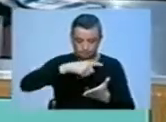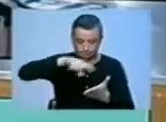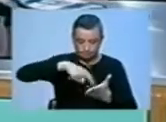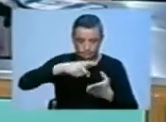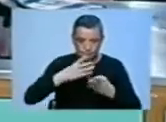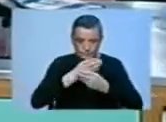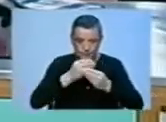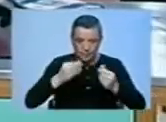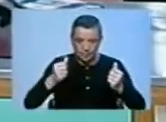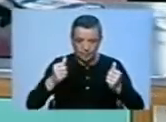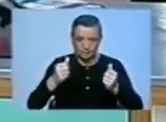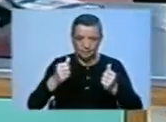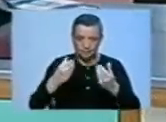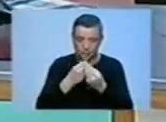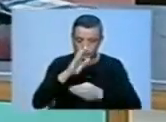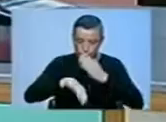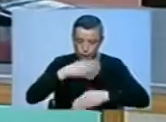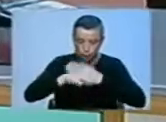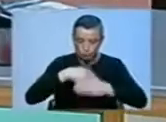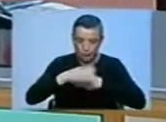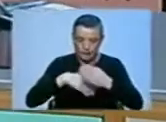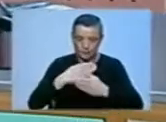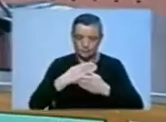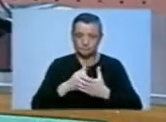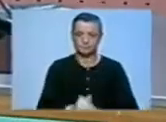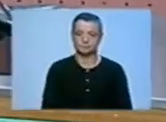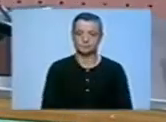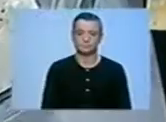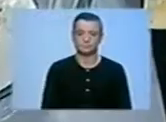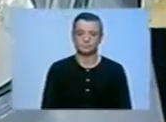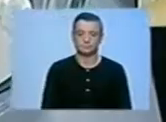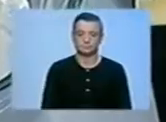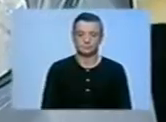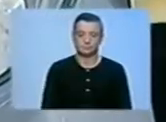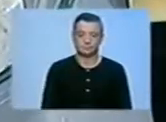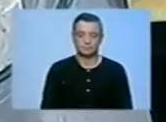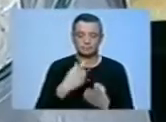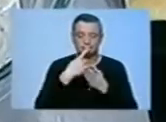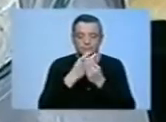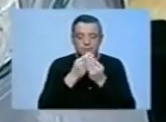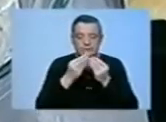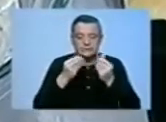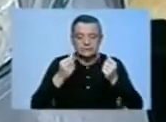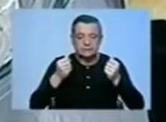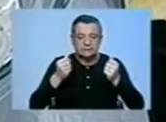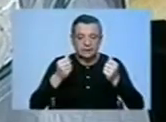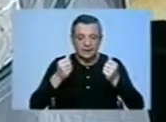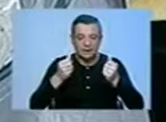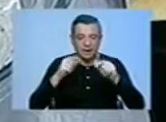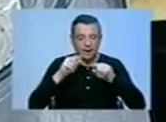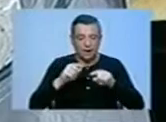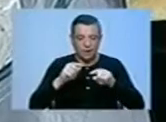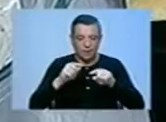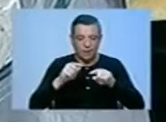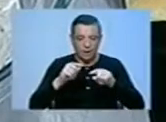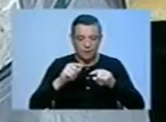insatisfeito vamos costurar lo temos aqui um sabor quase instintivo caíque no nosso